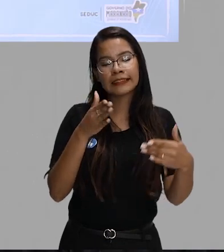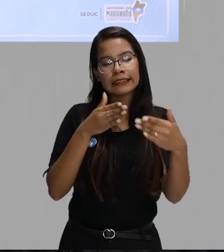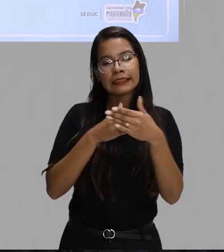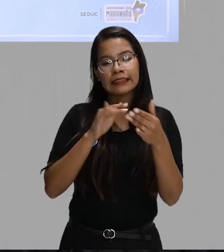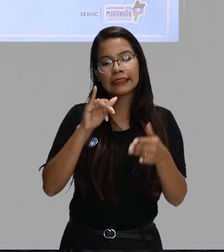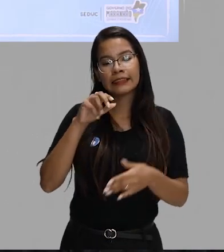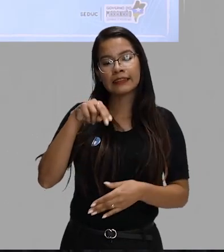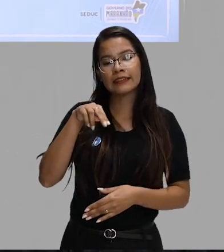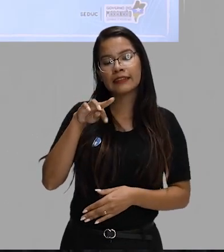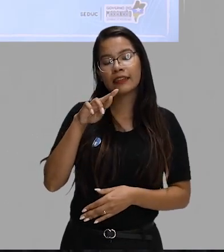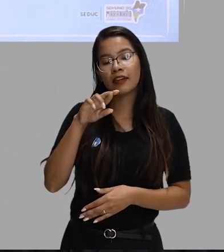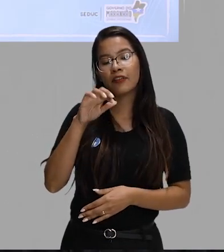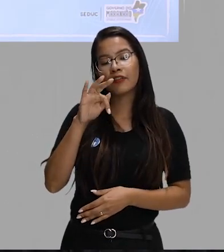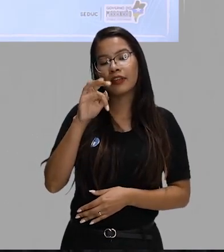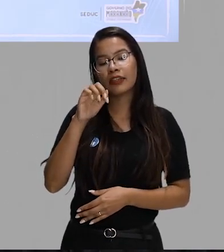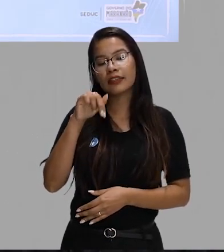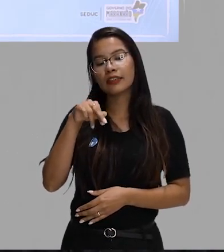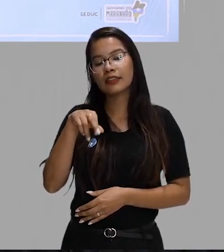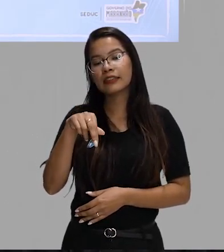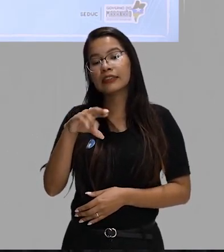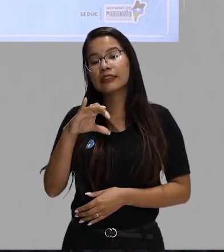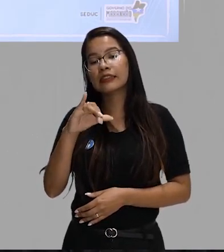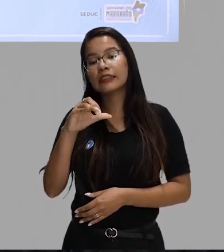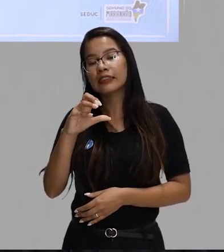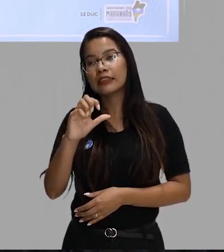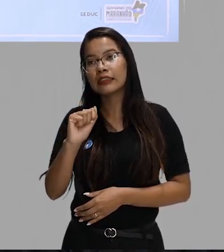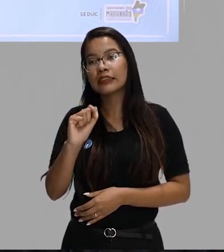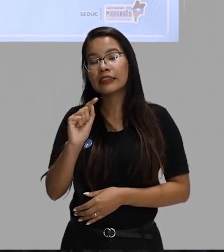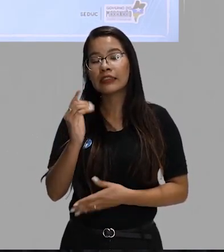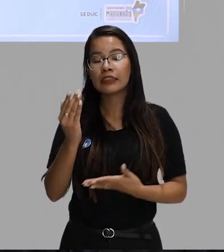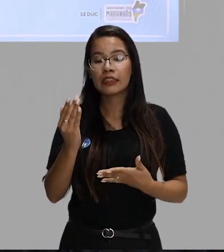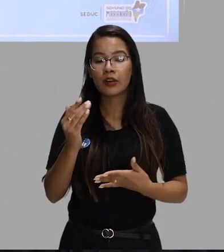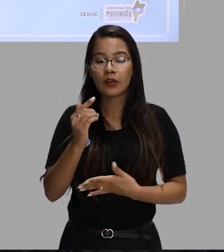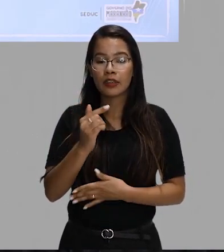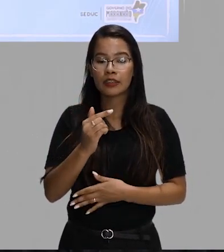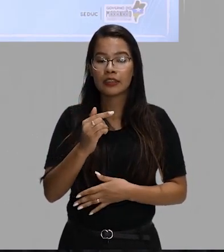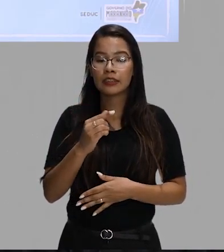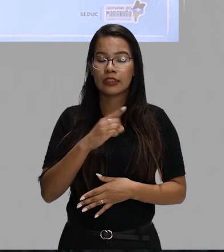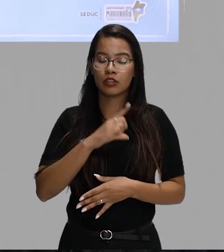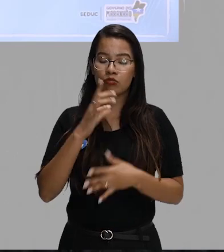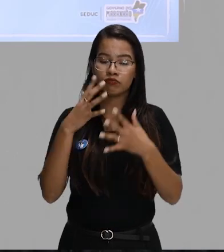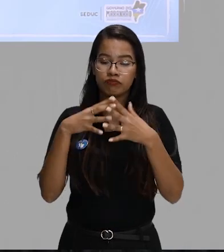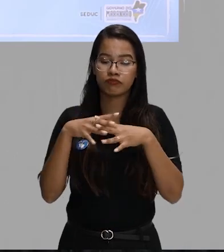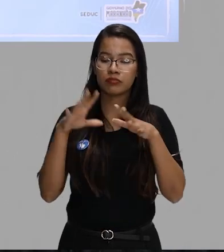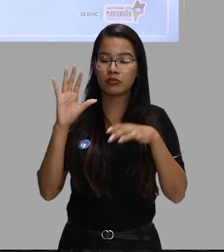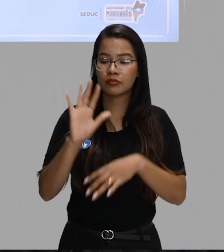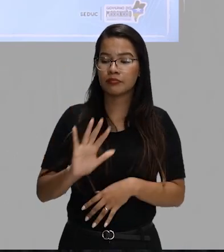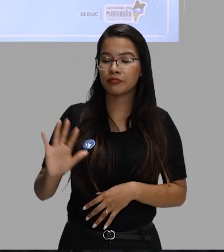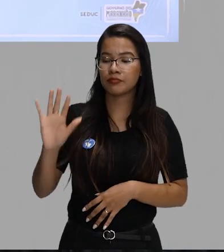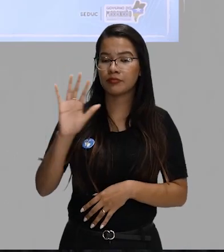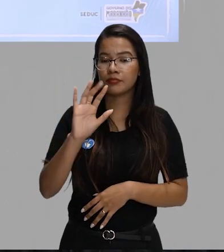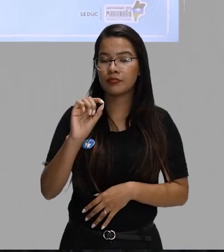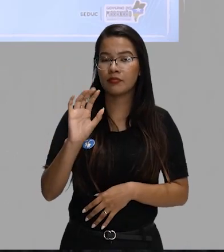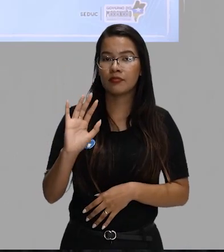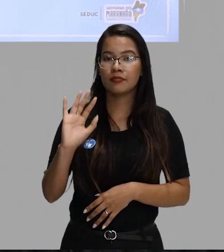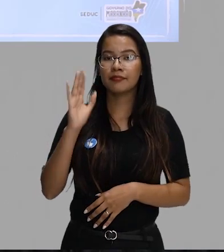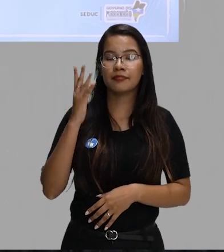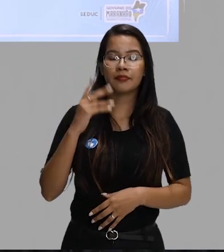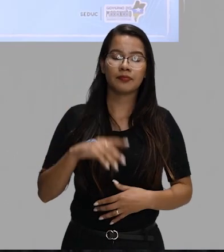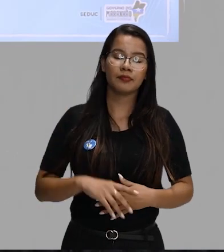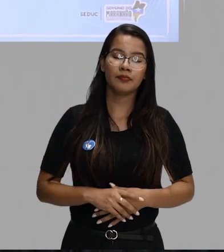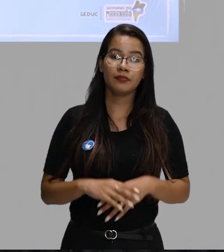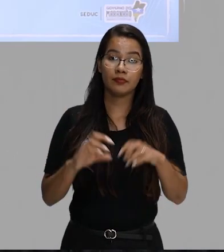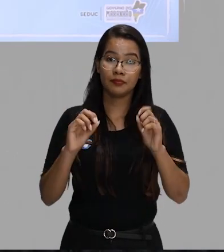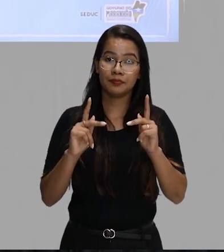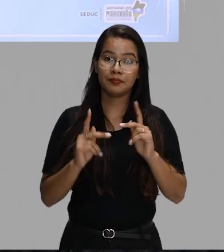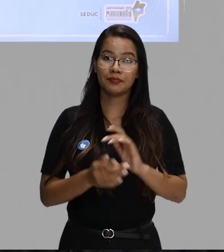mistura também de cores também são pontos de interferência. Então ali é um conjunto de interferências que acontece ali com a luz.